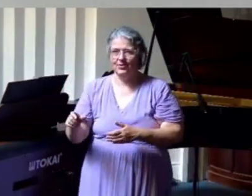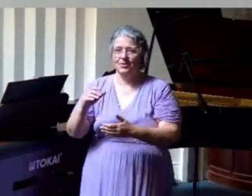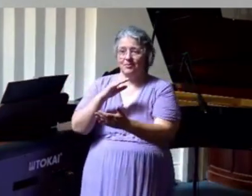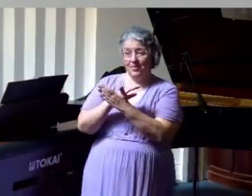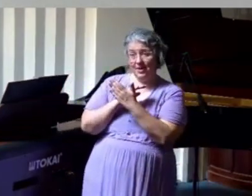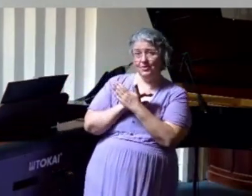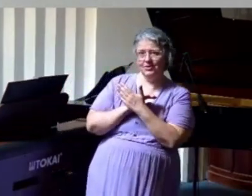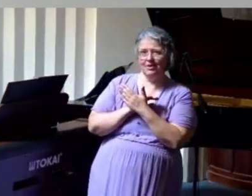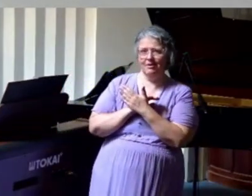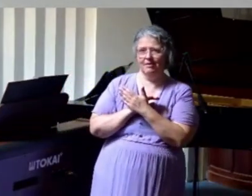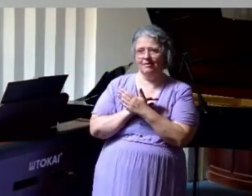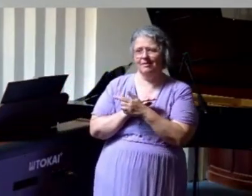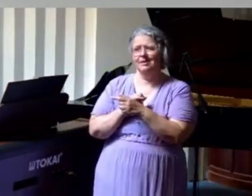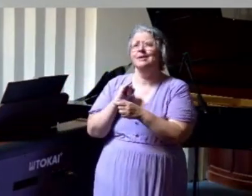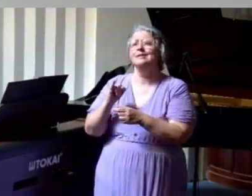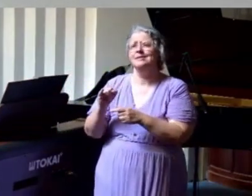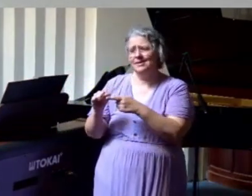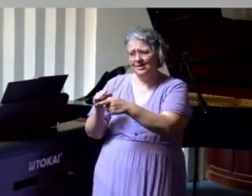fé é pessoal.